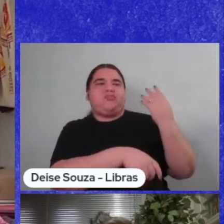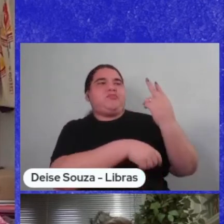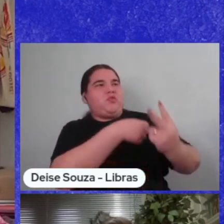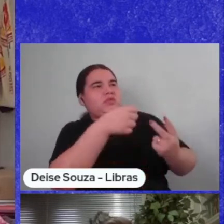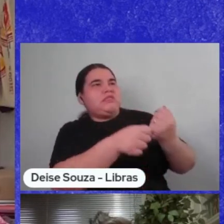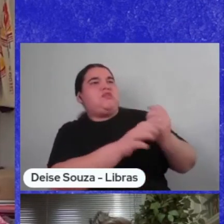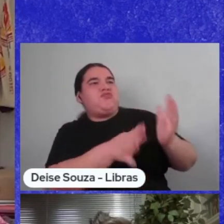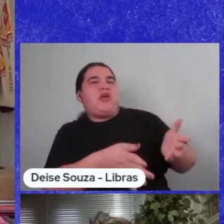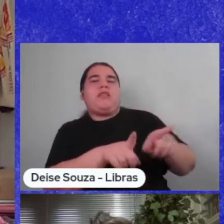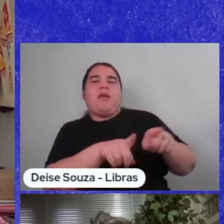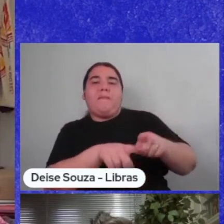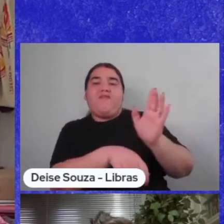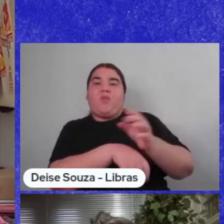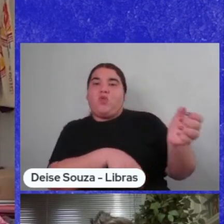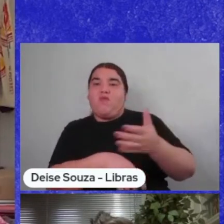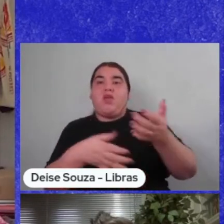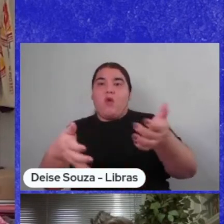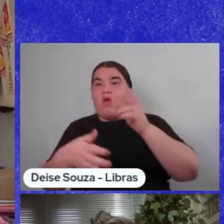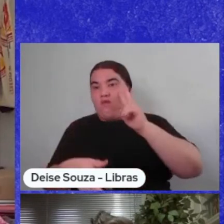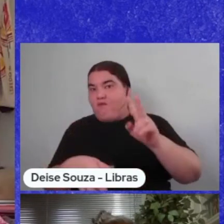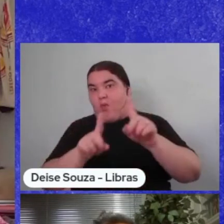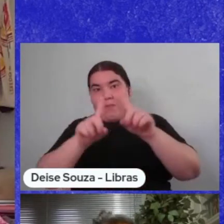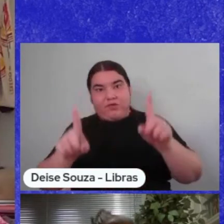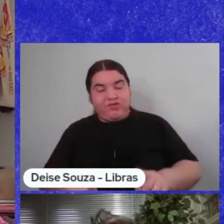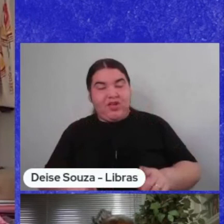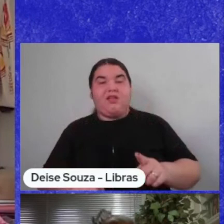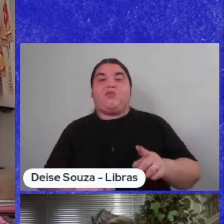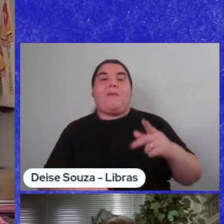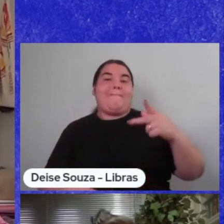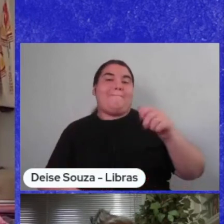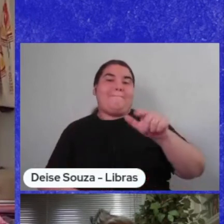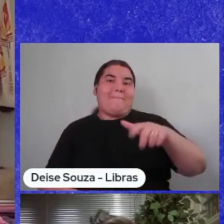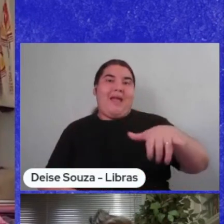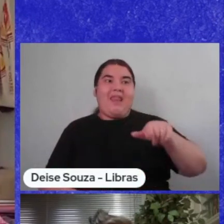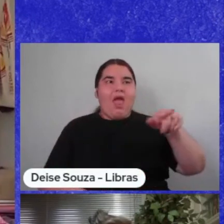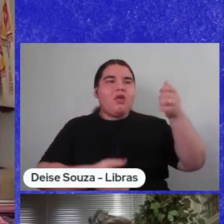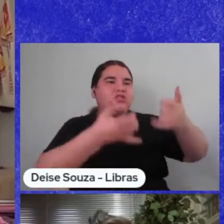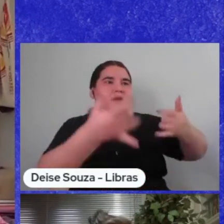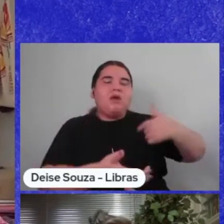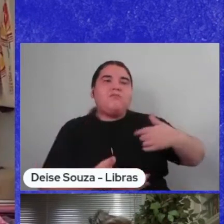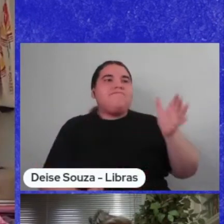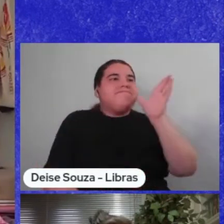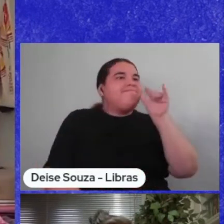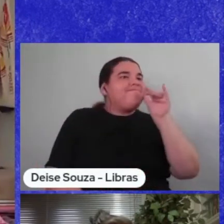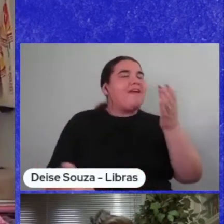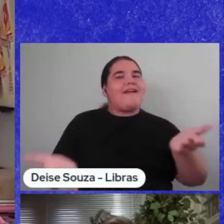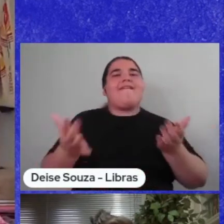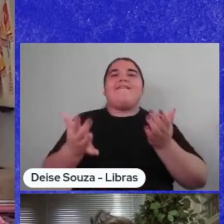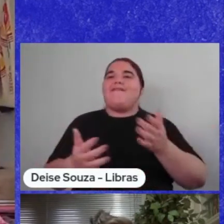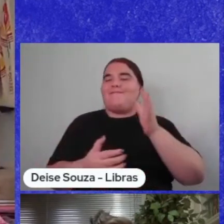doido para ver o projeto da Pali, por exemplo, ela falando assim, já quero ver, enfim, então, tô muito feliz de estar